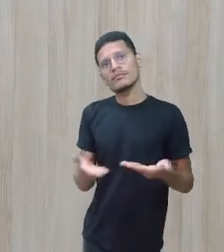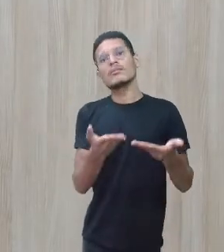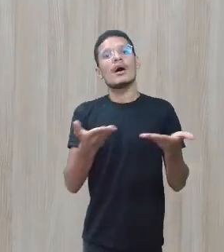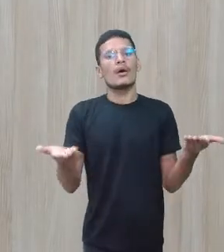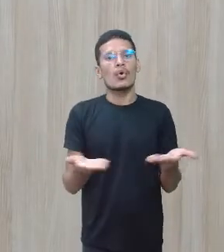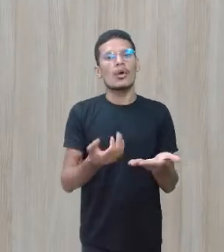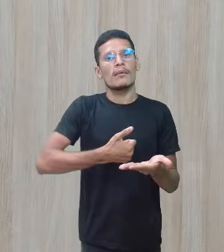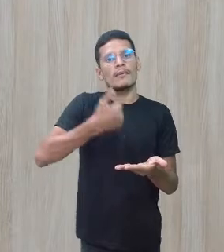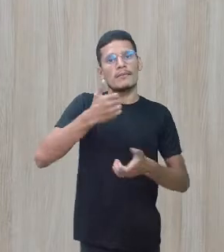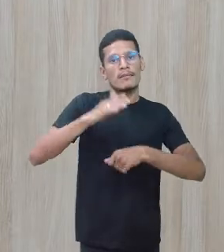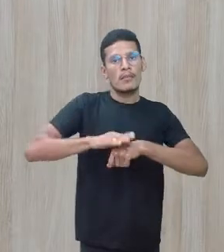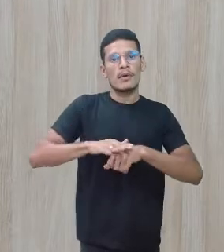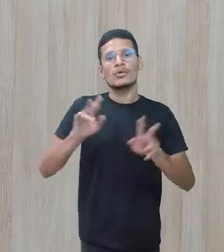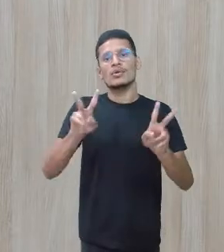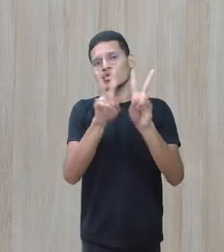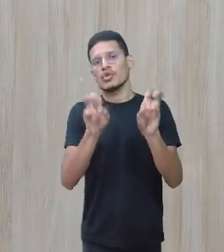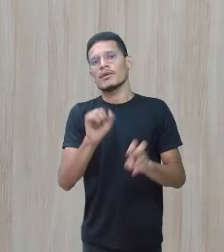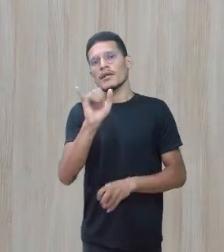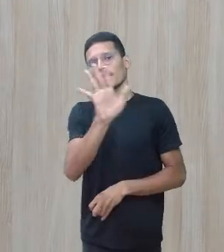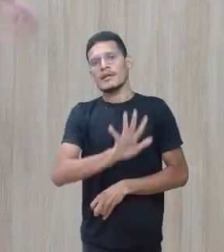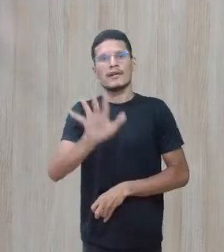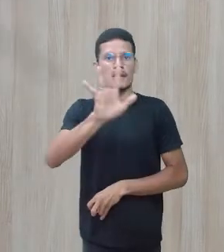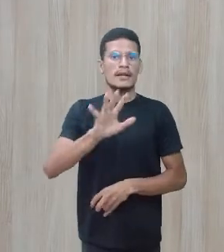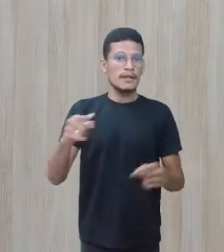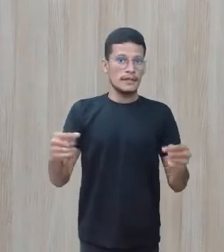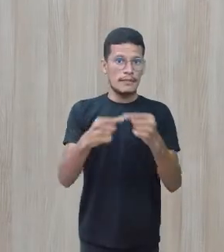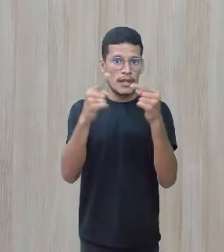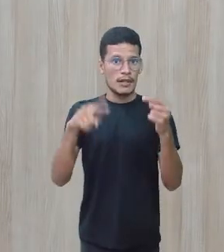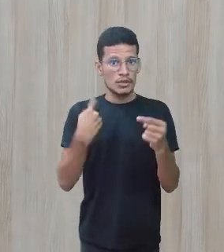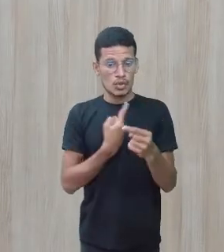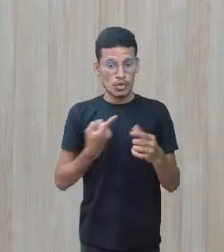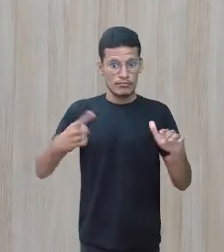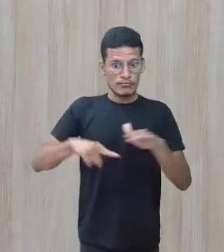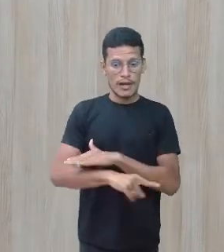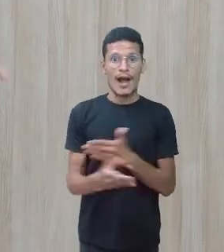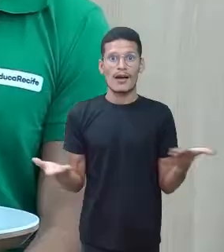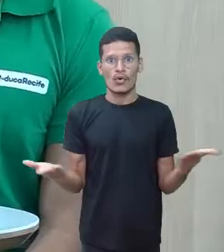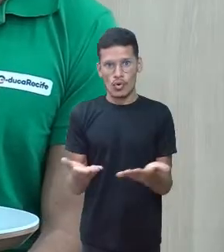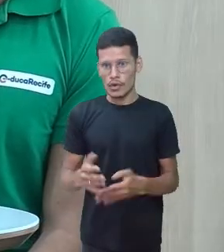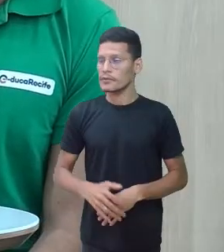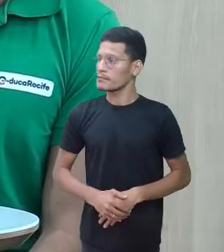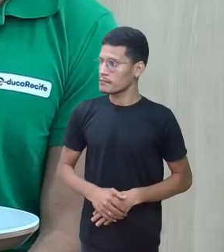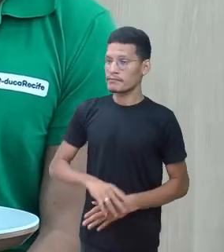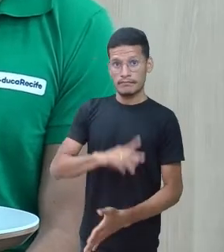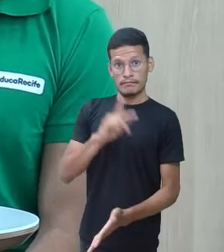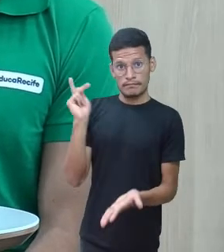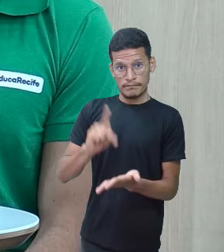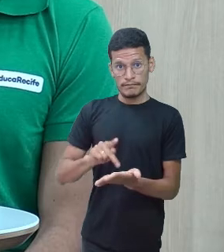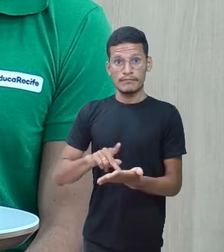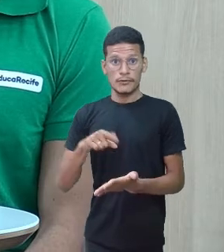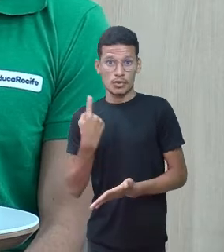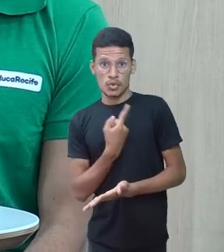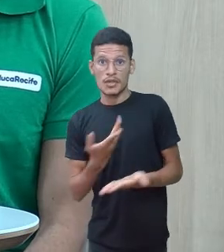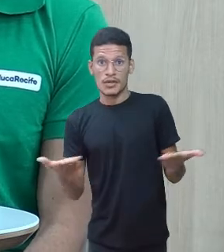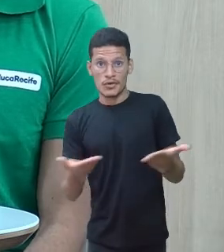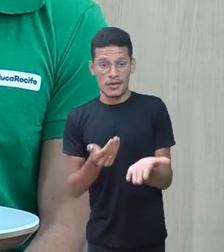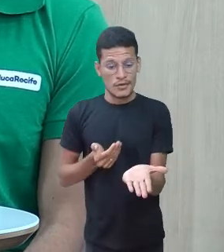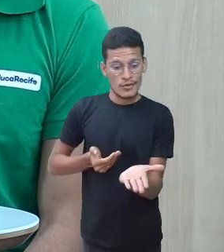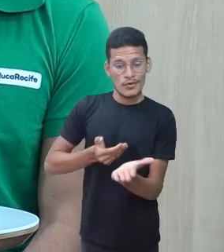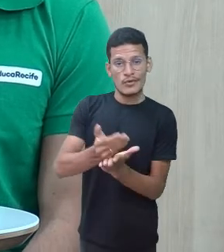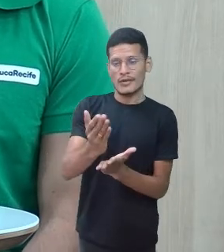o primeiro momento aí das figuras semelhantes, que a gente começou a afunilar agora. É verdade, agora a gente começa